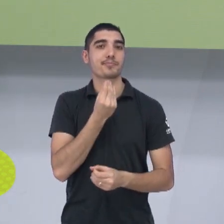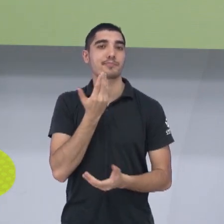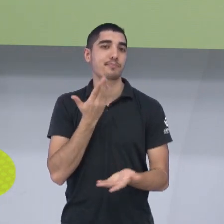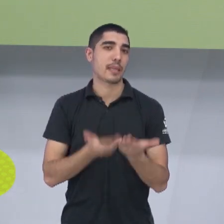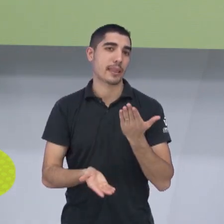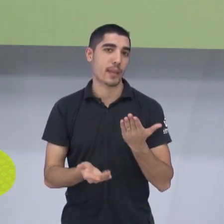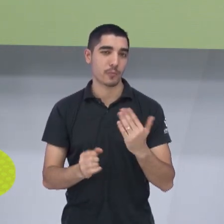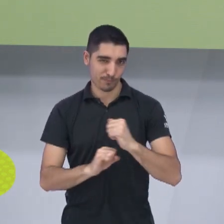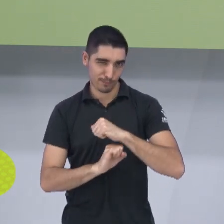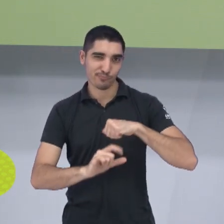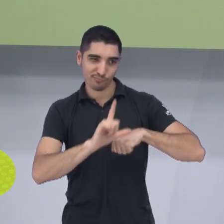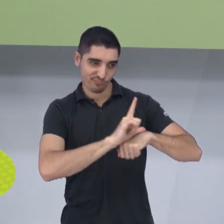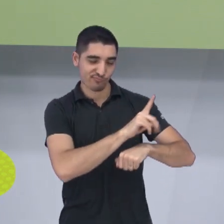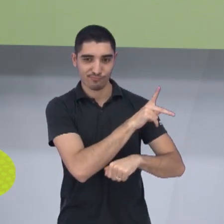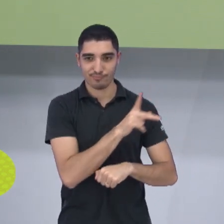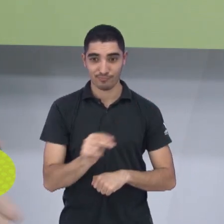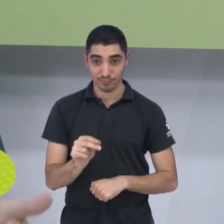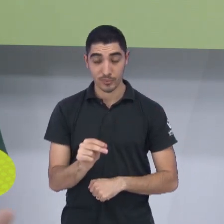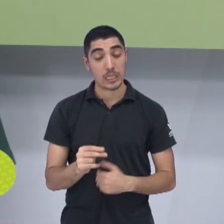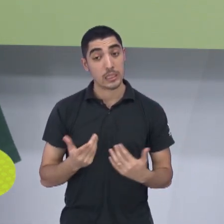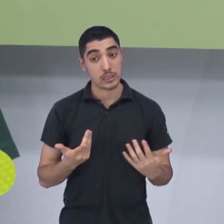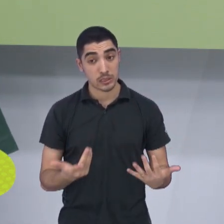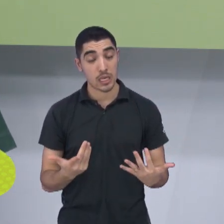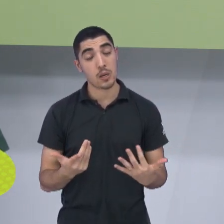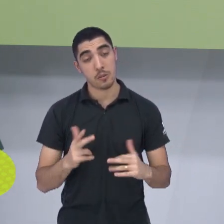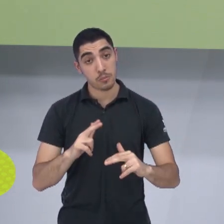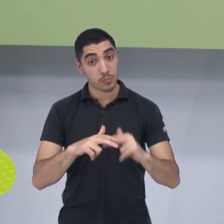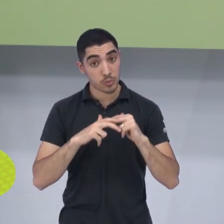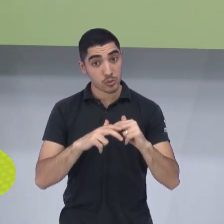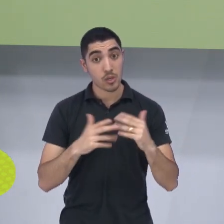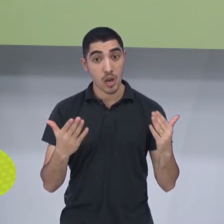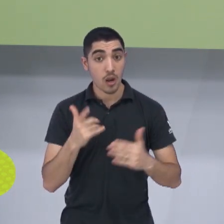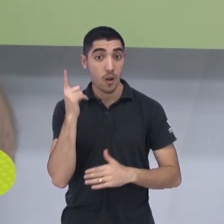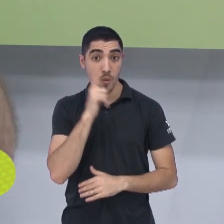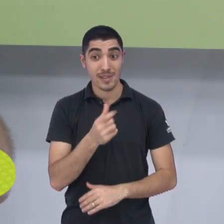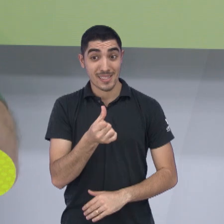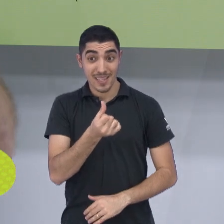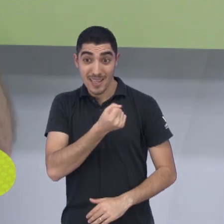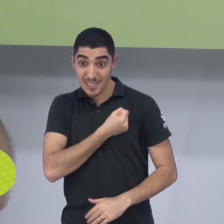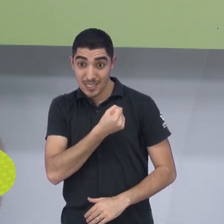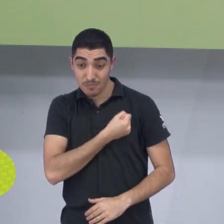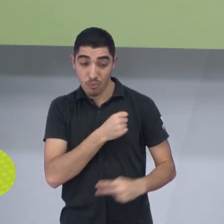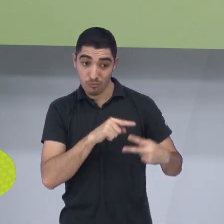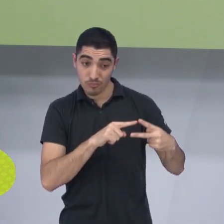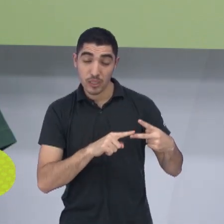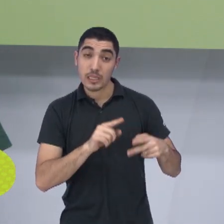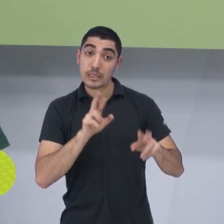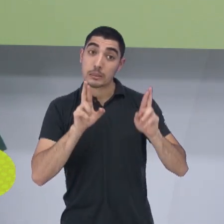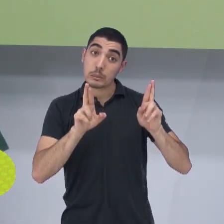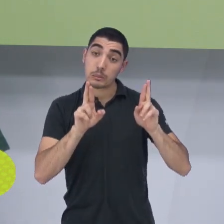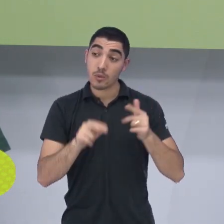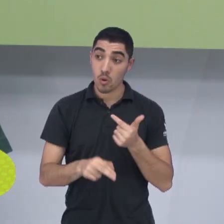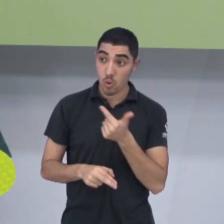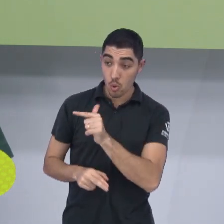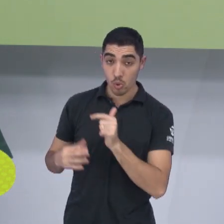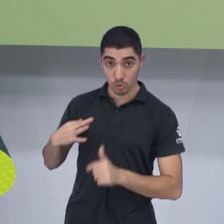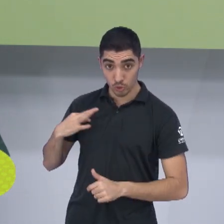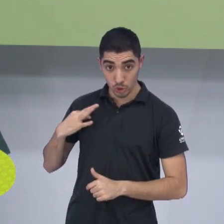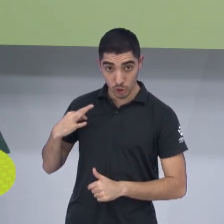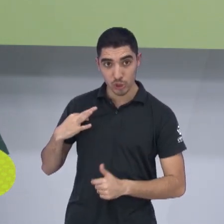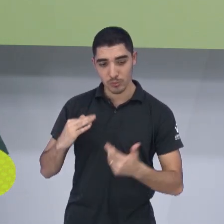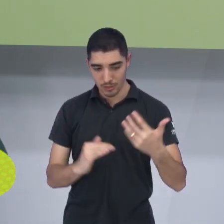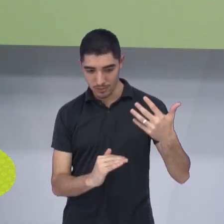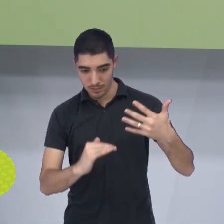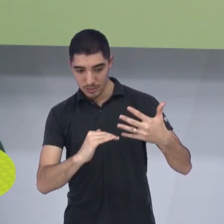9 pontos nesses 3 últimos jogos, mas acabou perdendo. Então tem 6 pontos e ainda tem que torcer para outros times acima